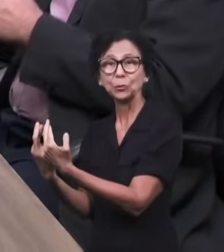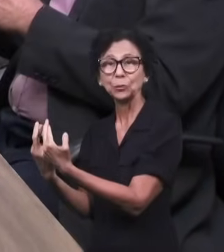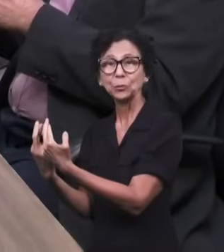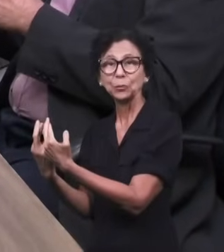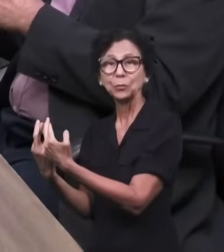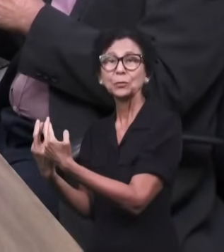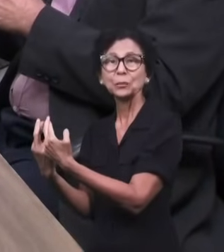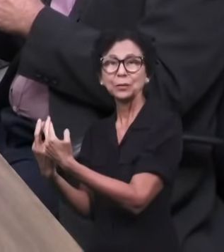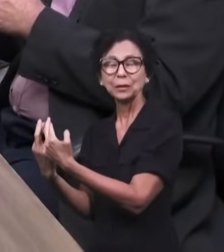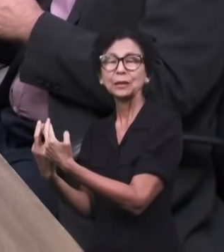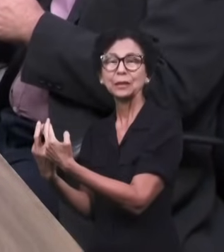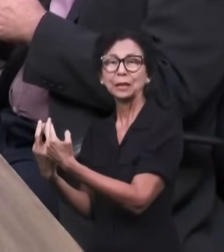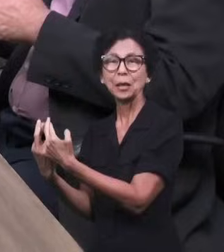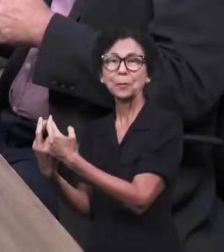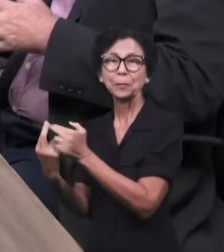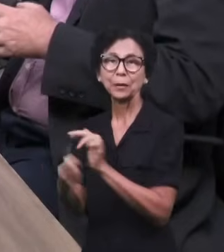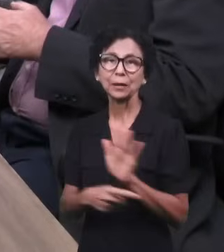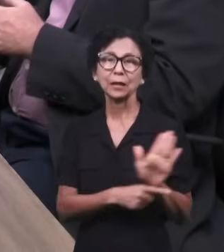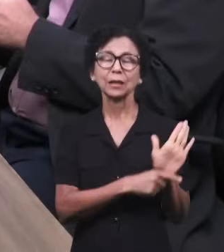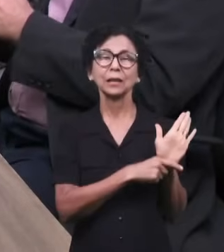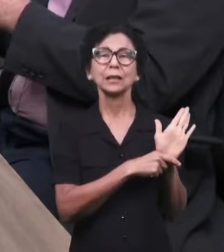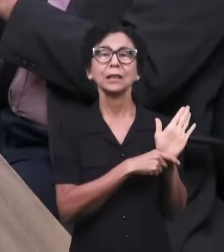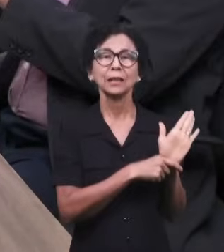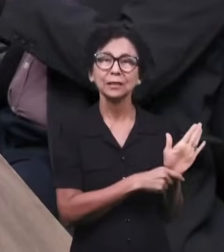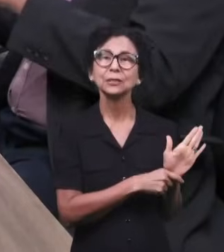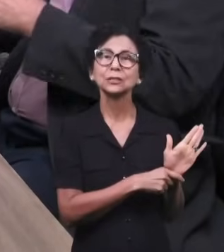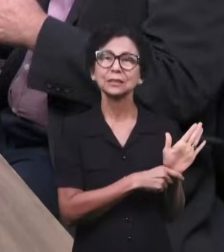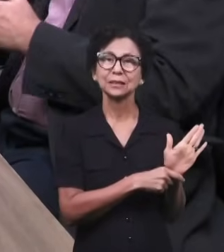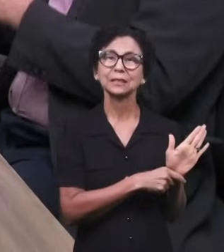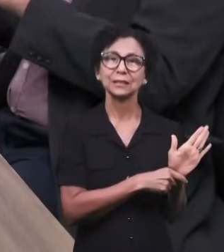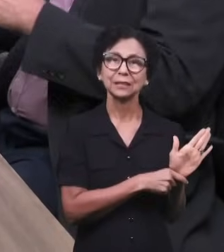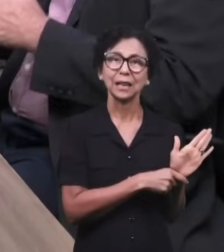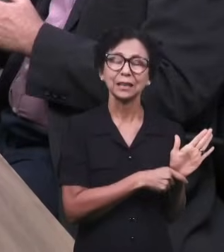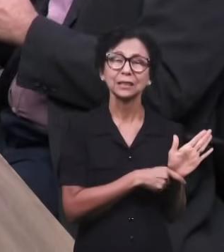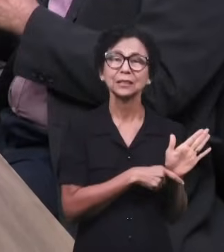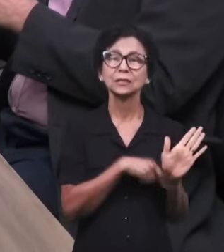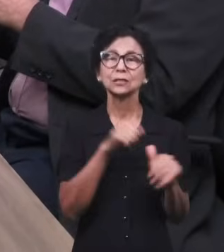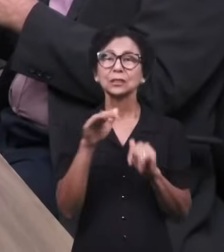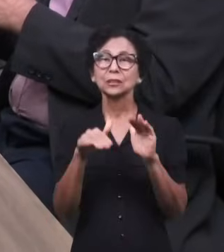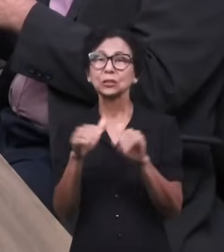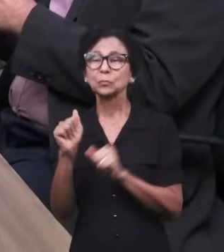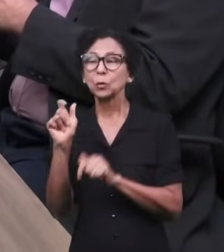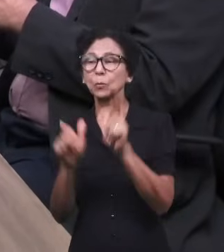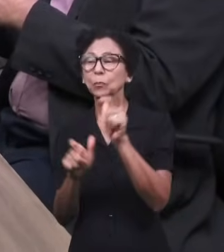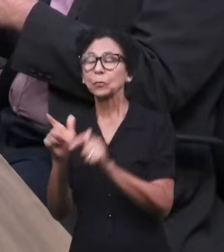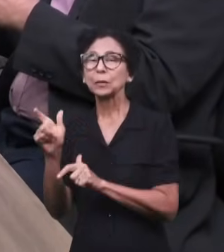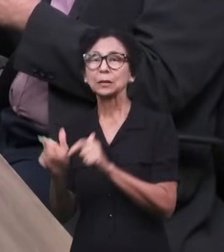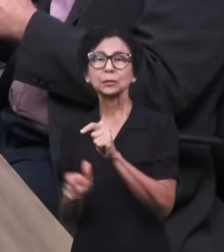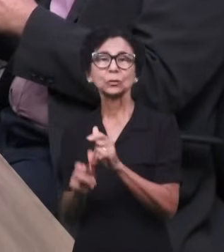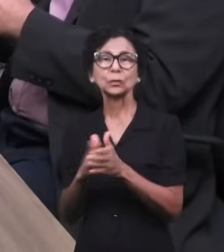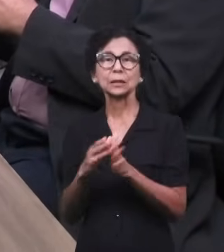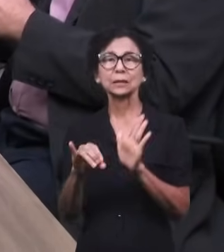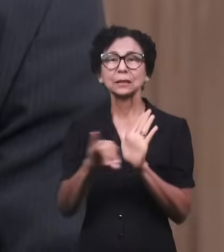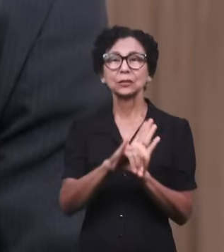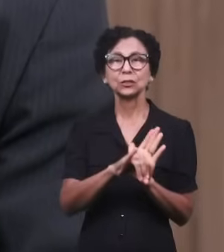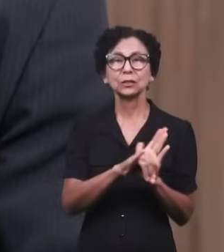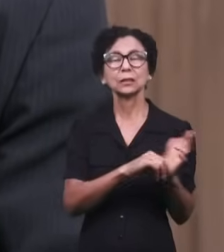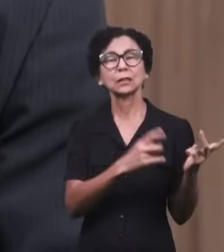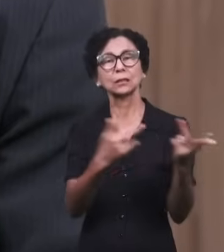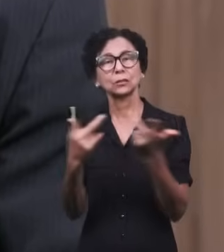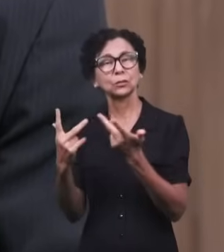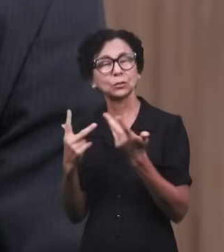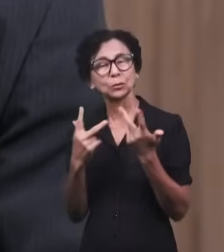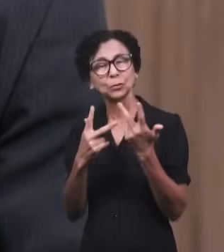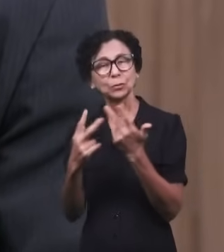foram gerados ali, né? Que têm a mesma cultura, a mesma identidade. Então isso aí é um tipo da igreja, é um